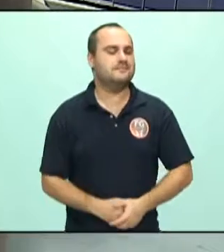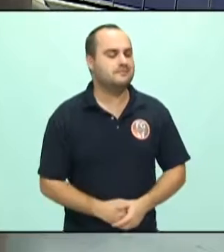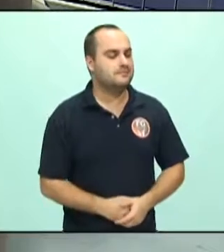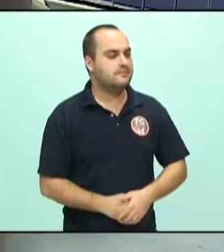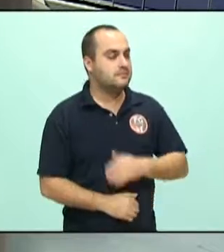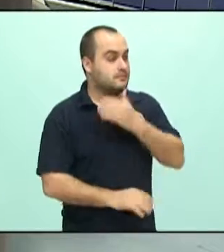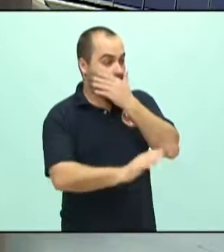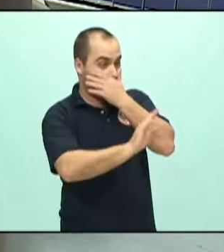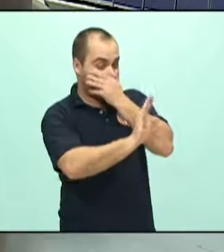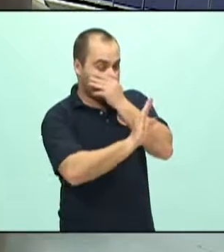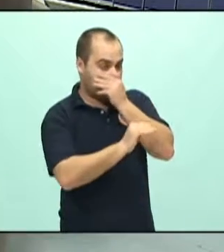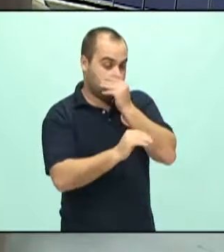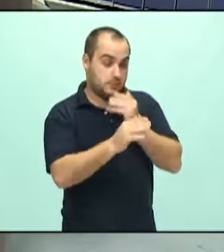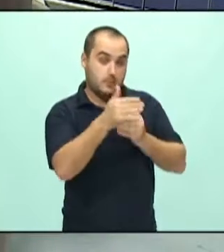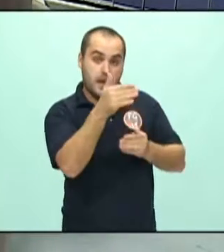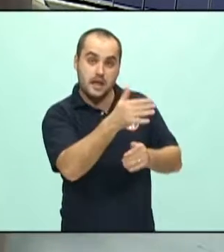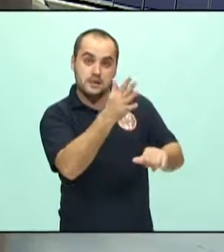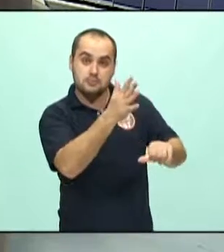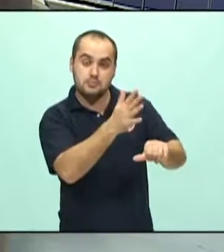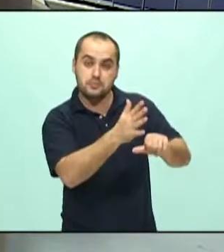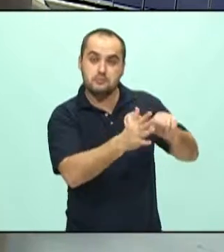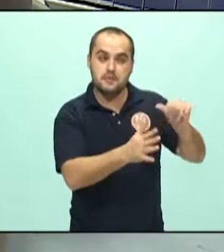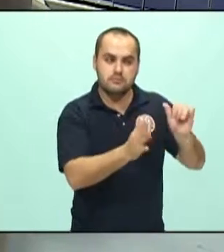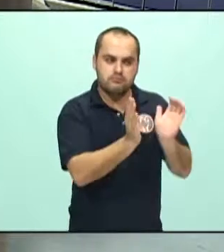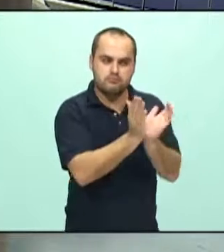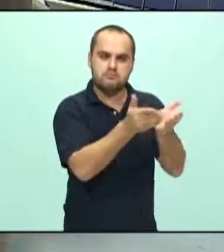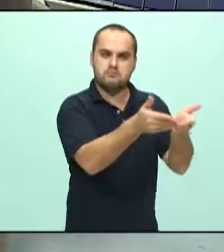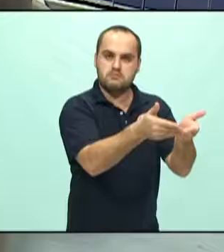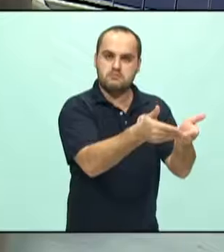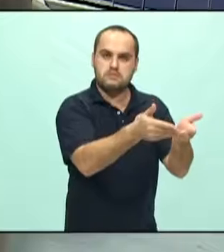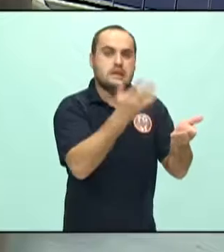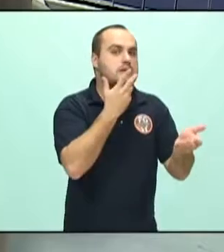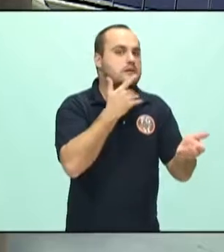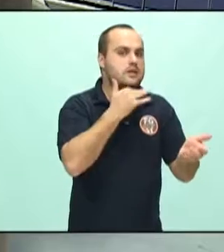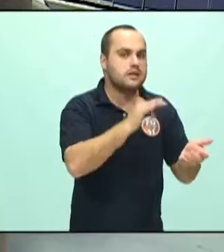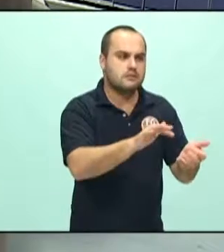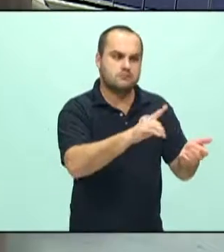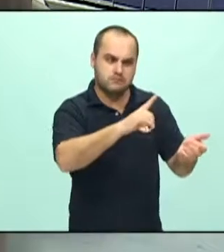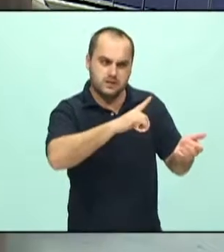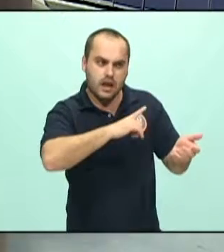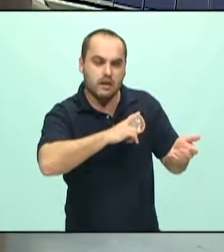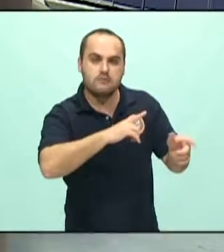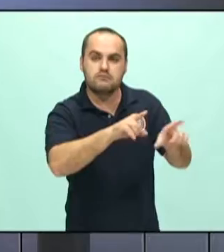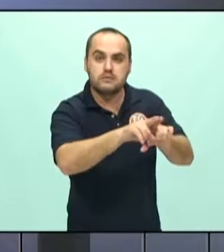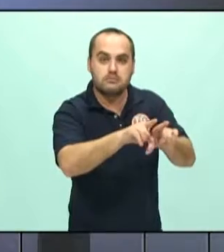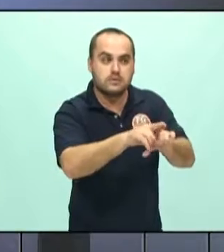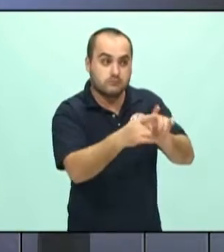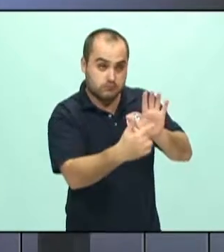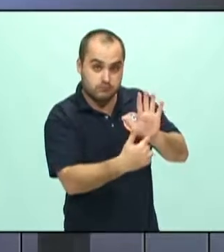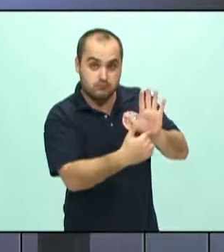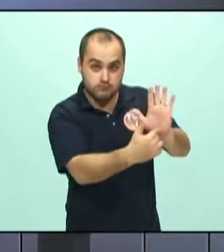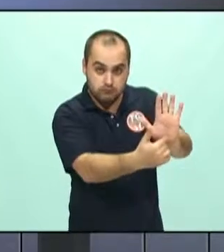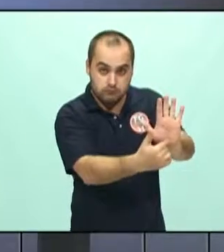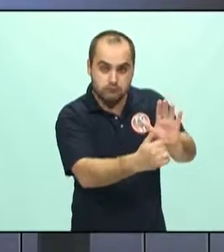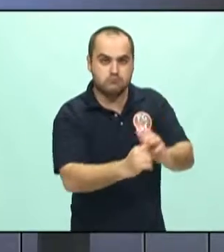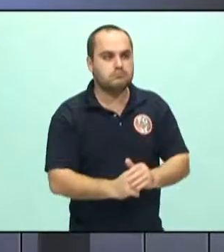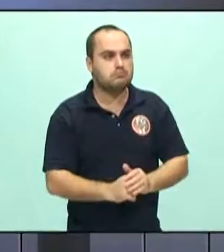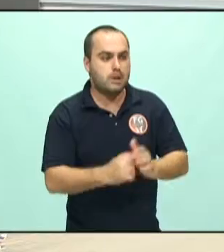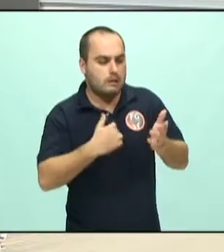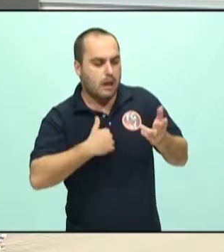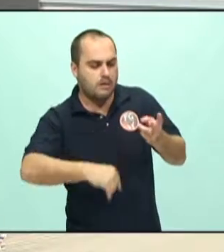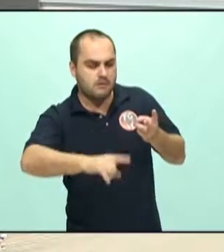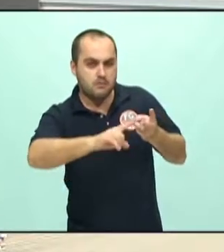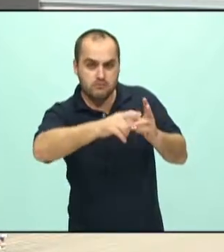dê sustentabilidade também teve algumas dinâmicas apresentações artísticas podia falar um pouquinho mas também tem esse projeto eco barreiras